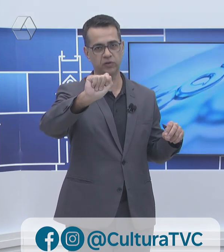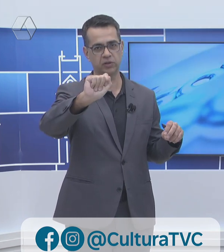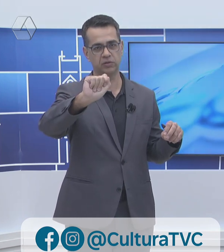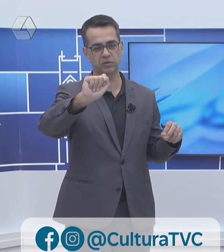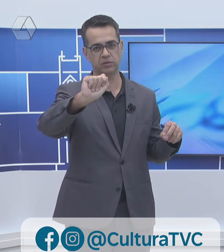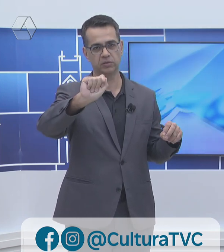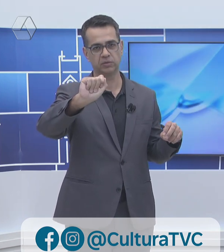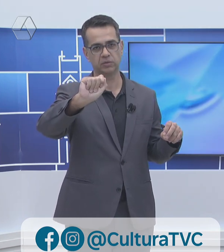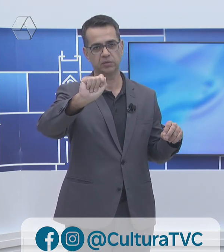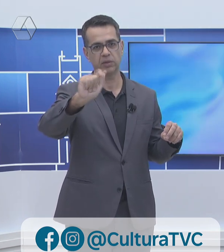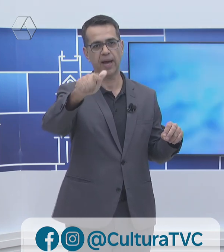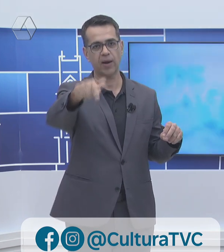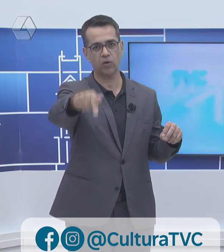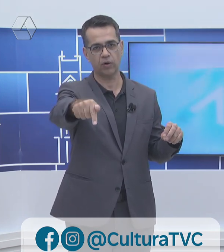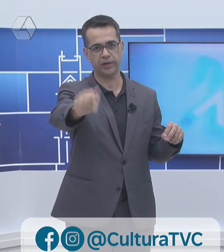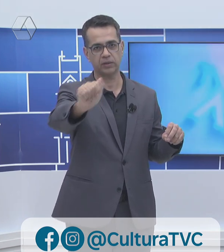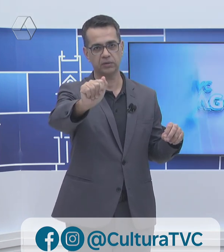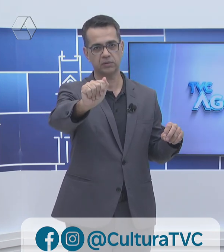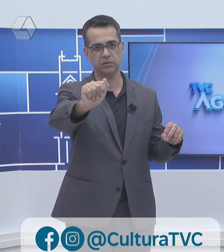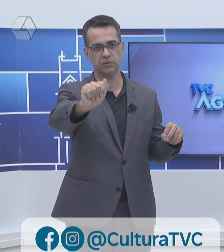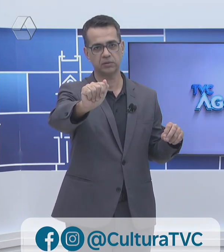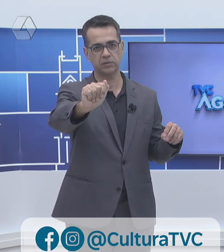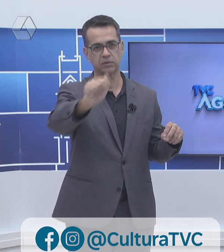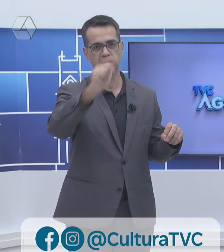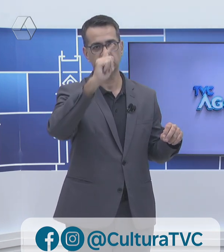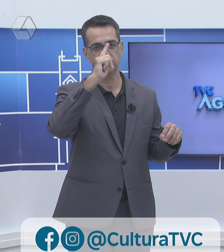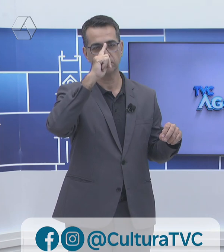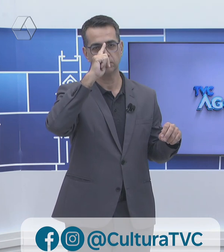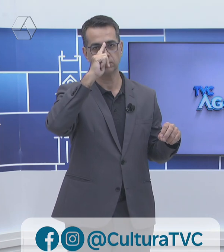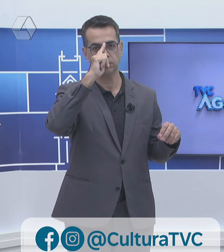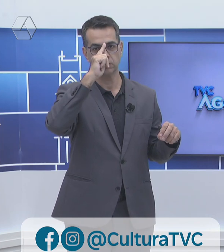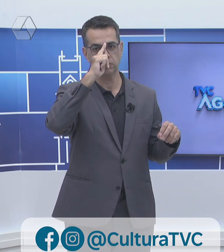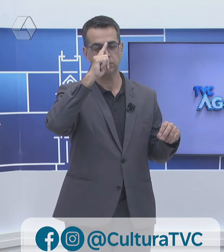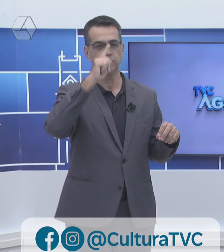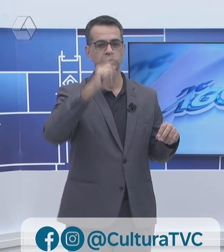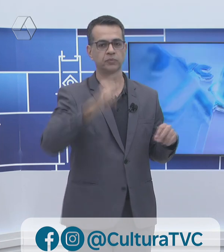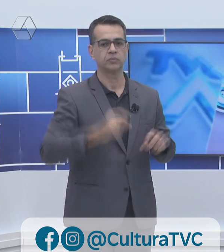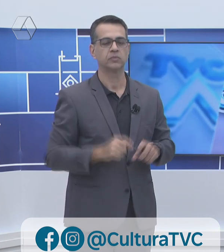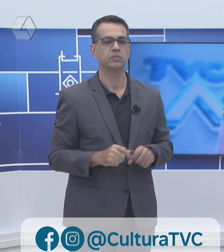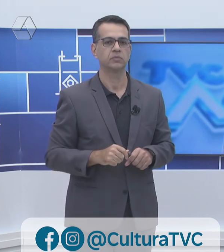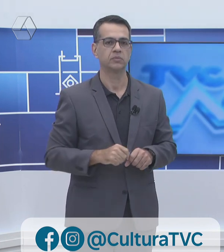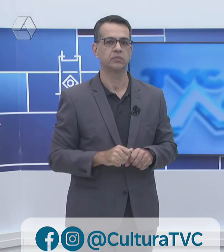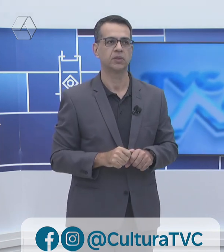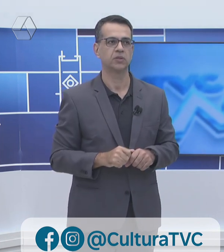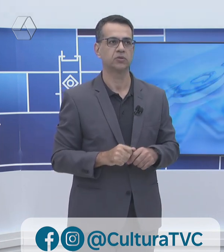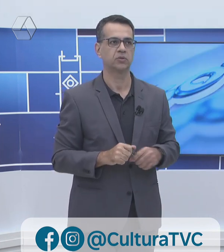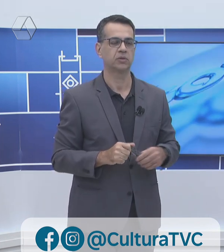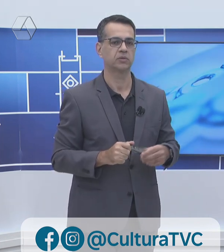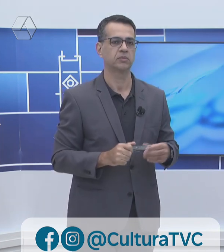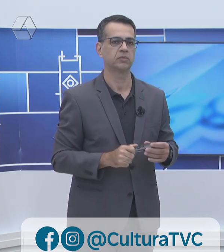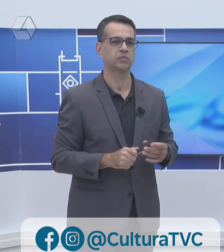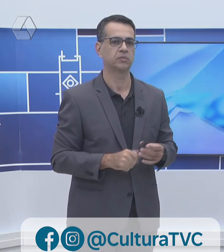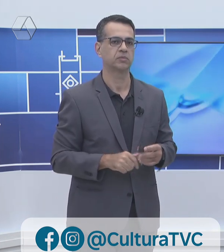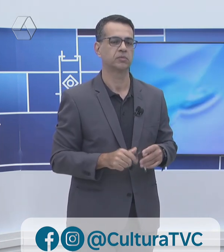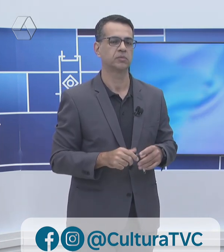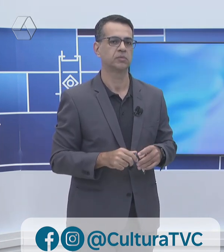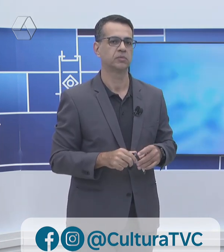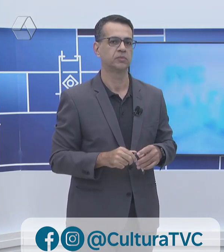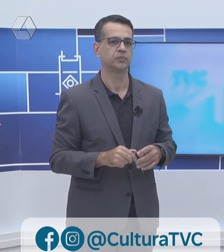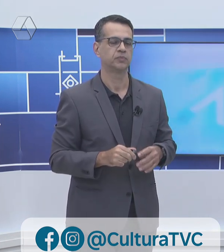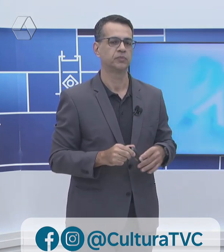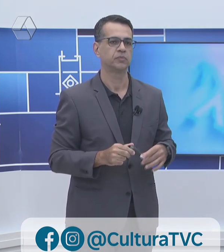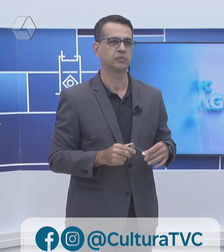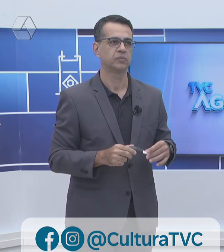Por favor. Se você tá chegando hoje no nosso programa, se você tá ligando aí na TVC 13.1, se você tá entrando